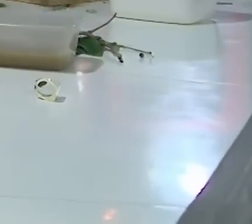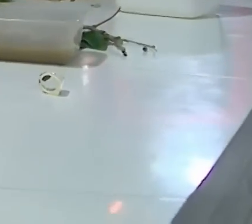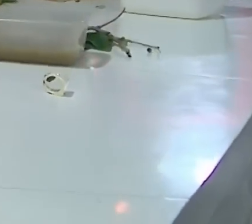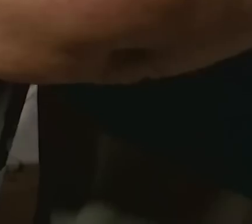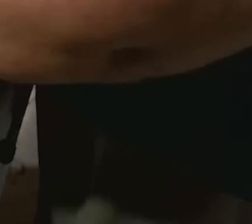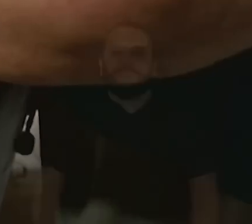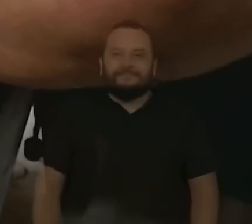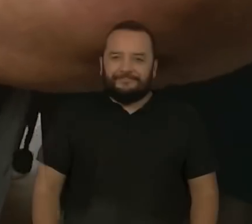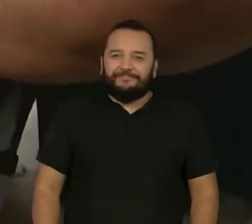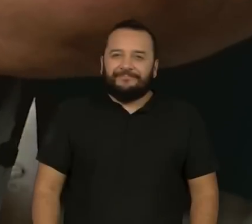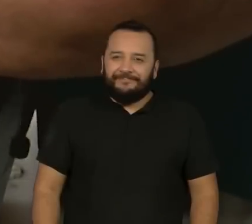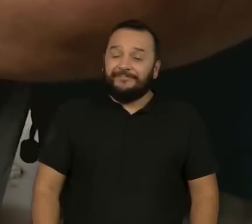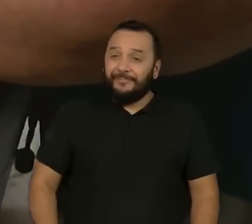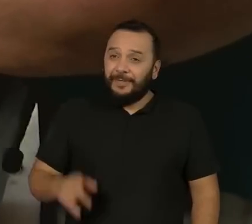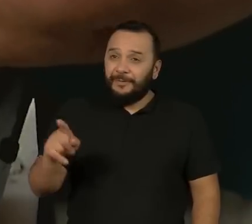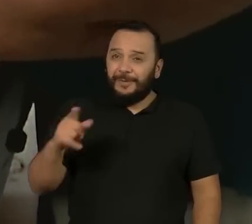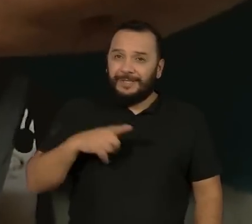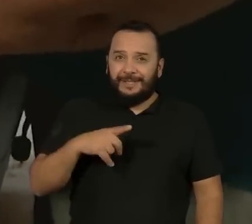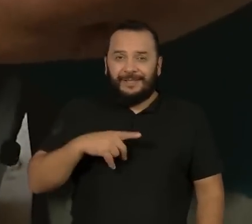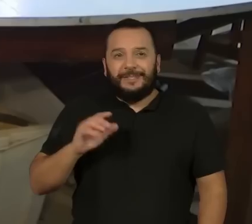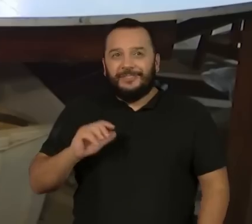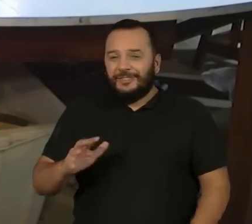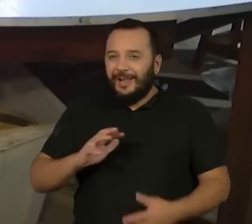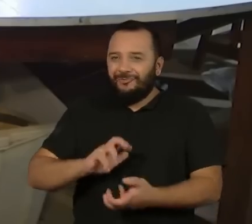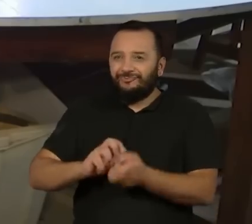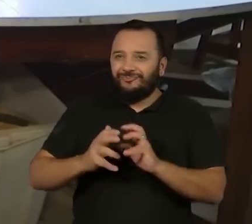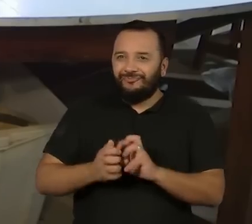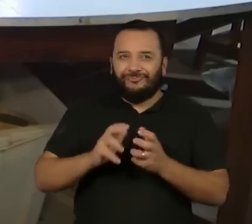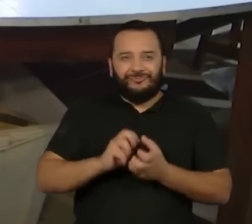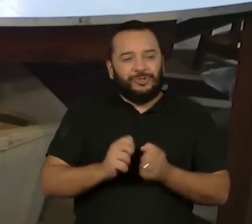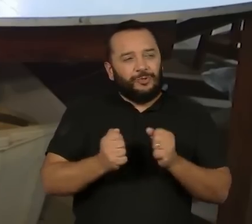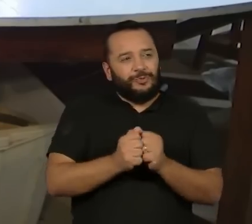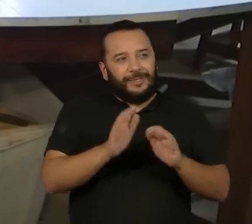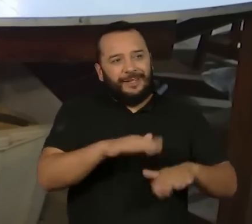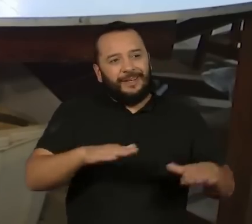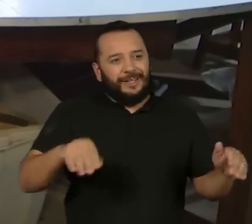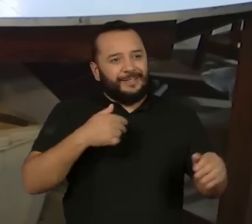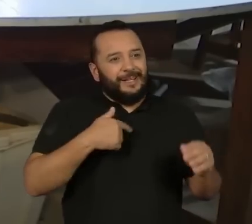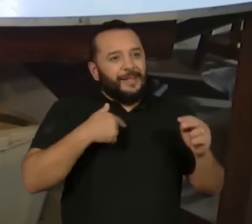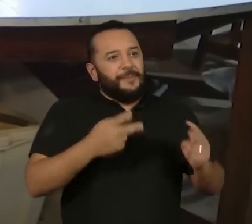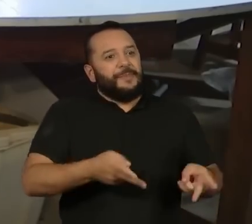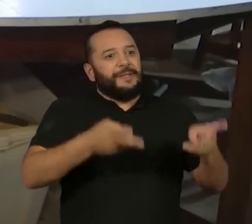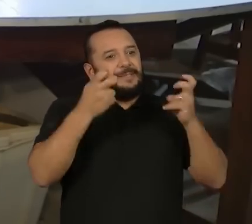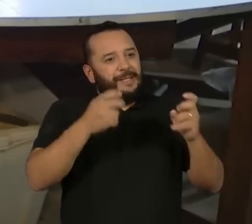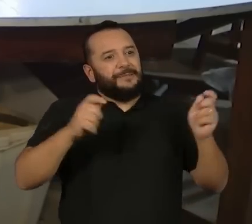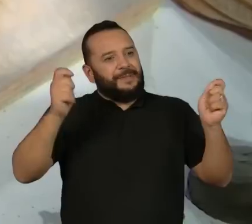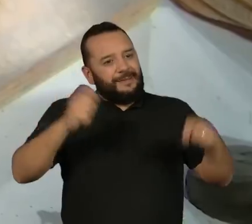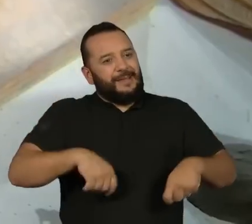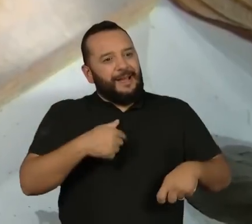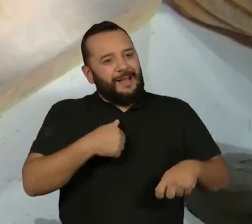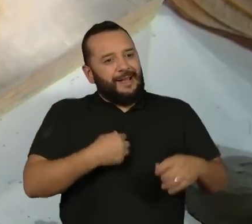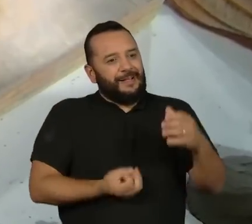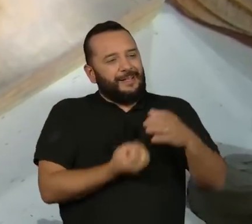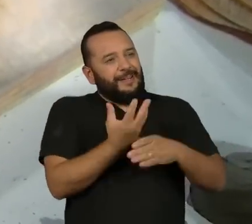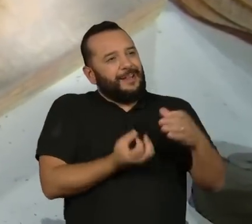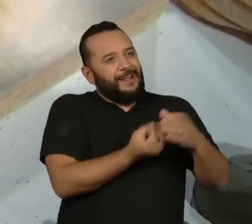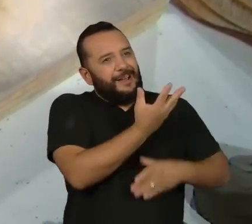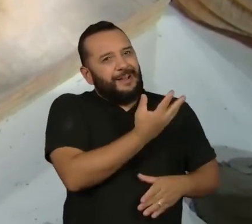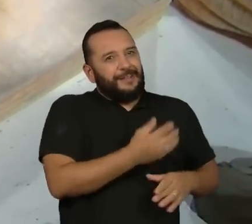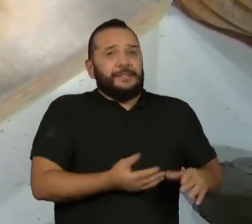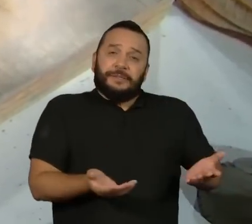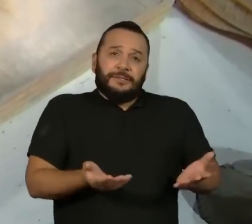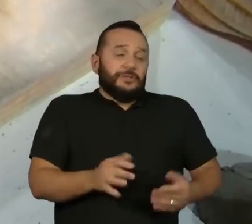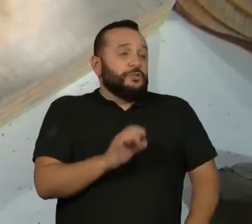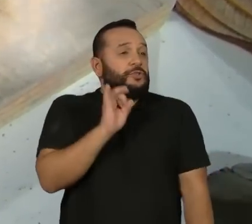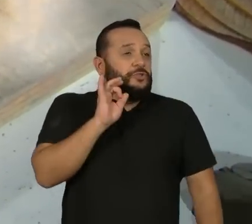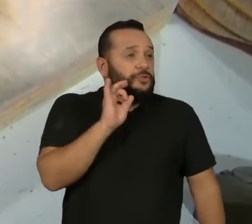Então, quando você leva esses recursos para a criança começa a perceber possibilidades de criatividade que não